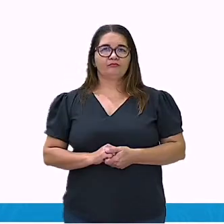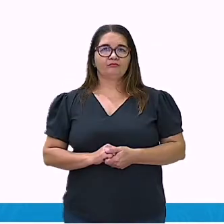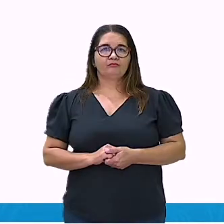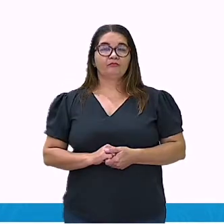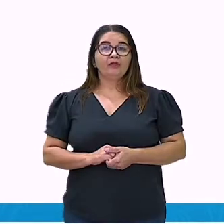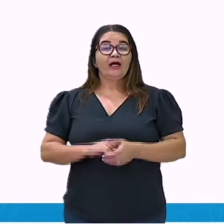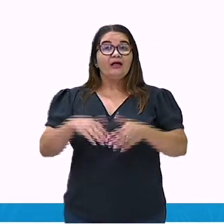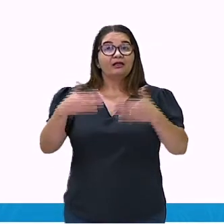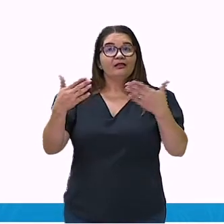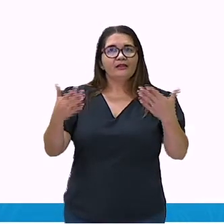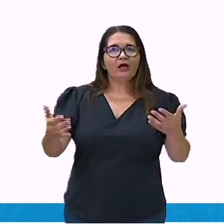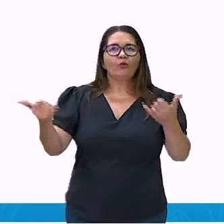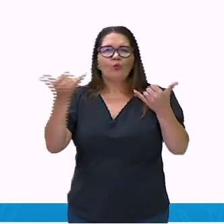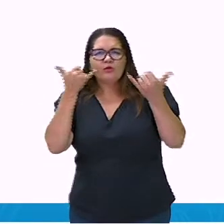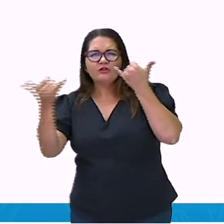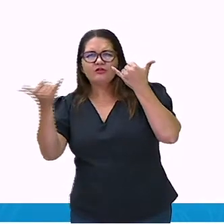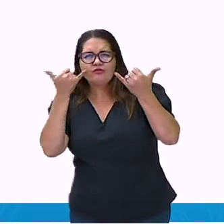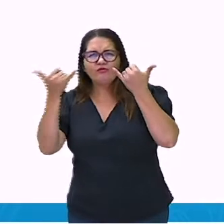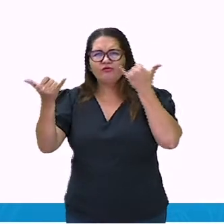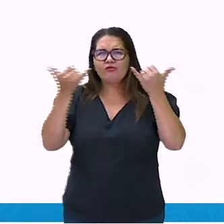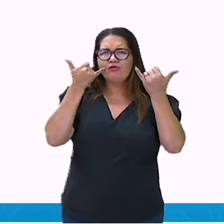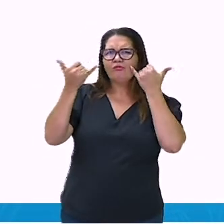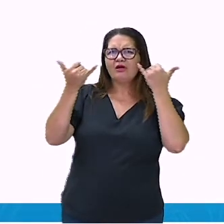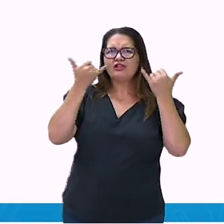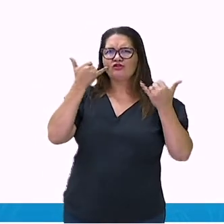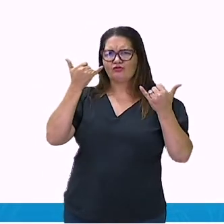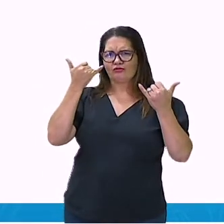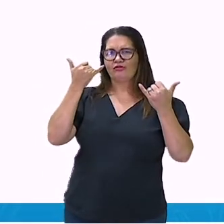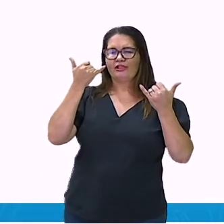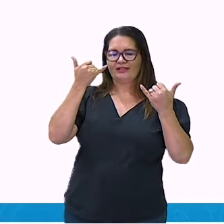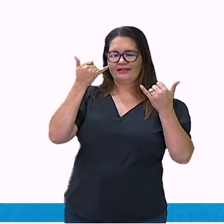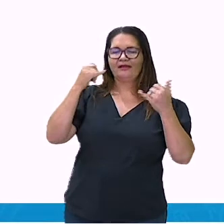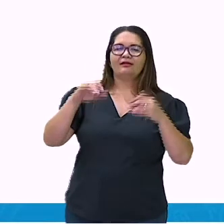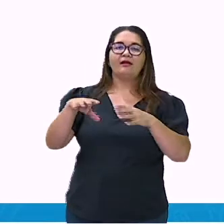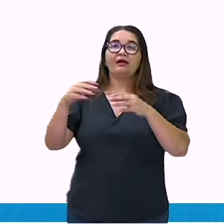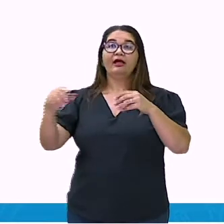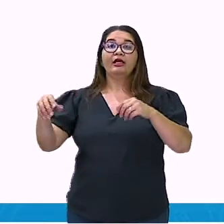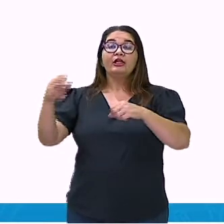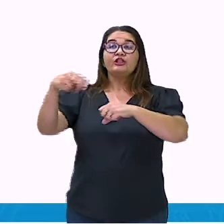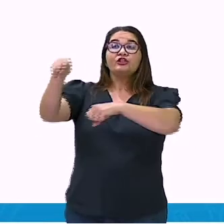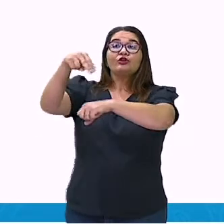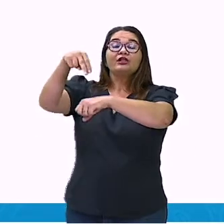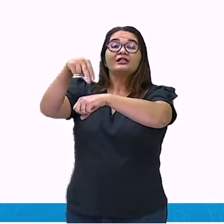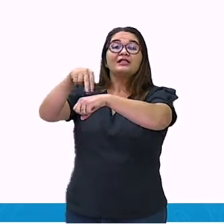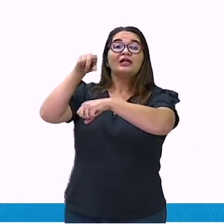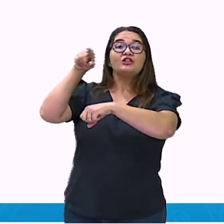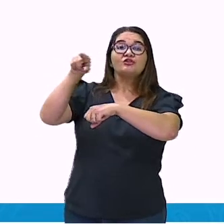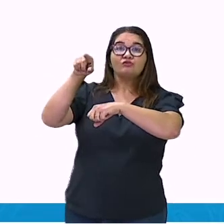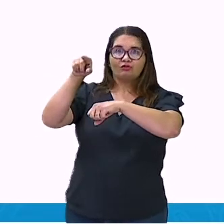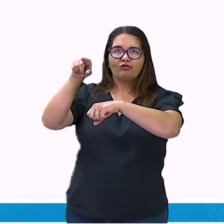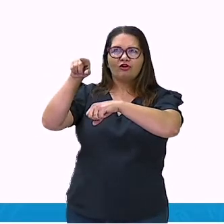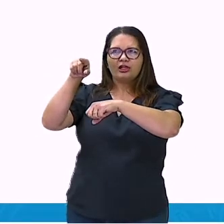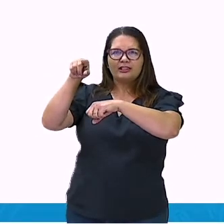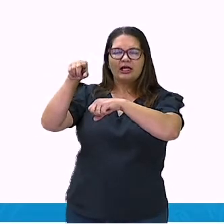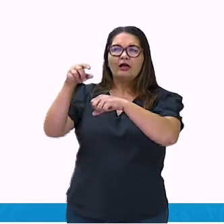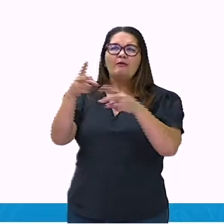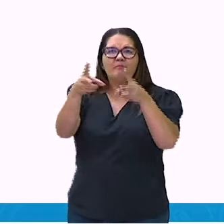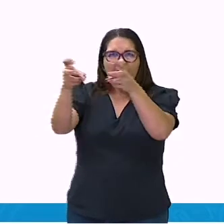Porém, com a notícia da descoberta de novas terras, outras nações